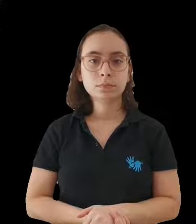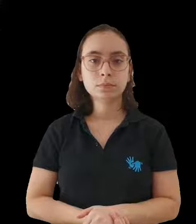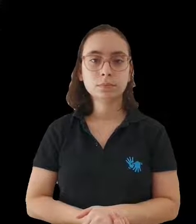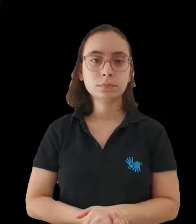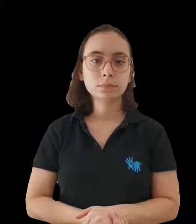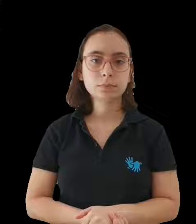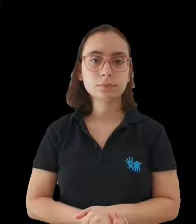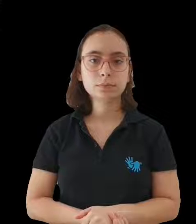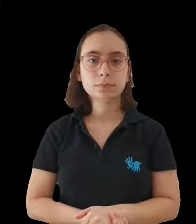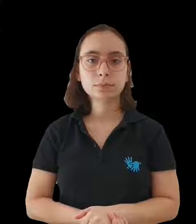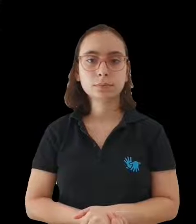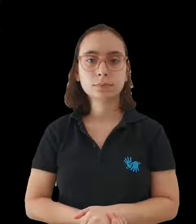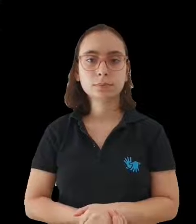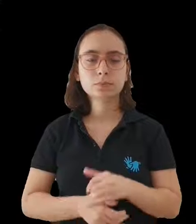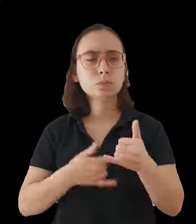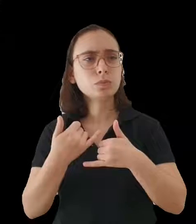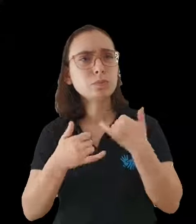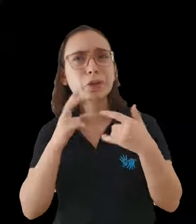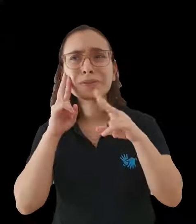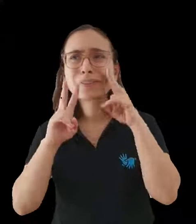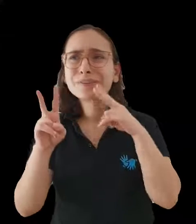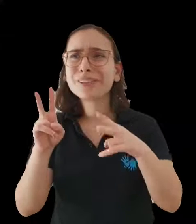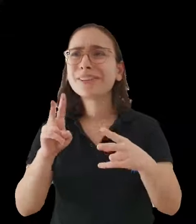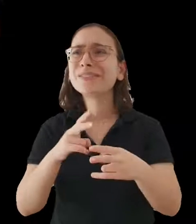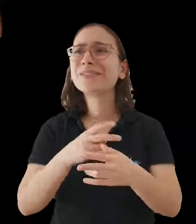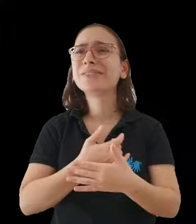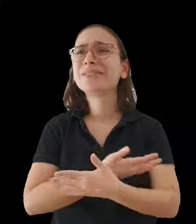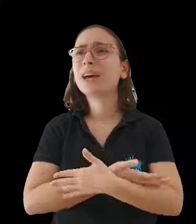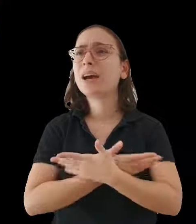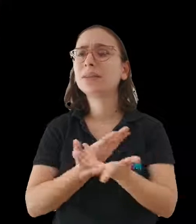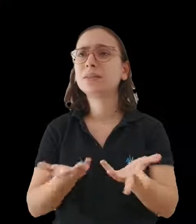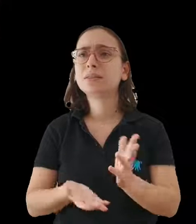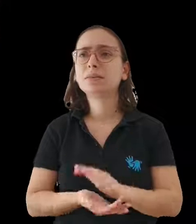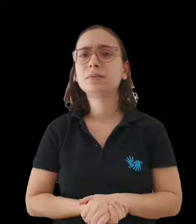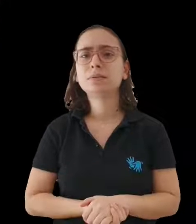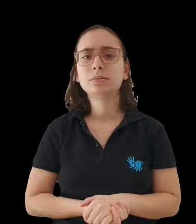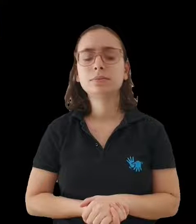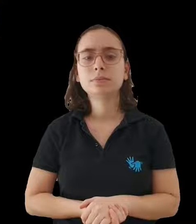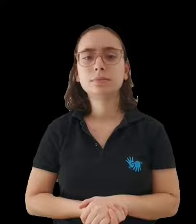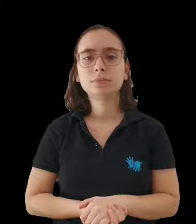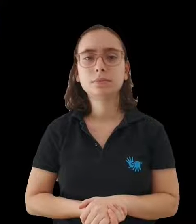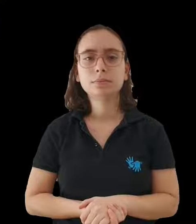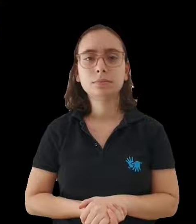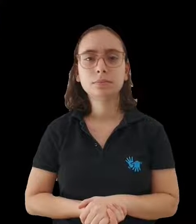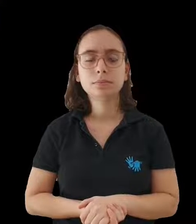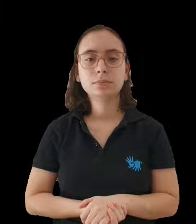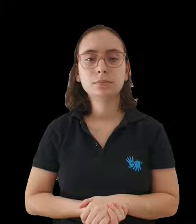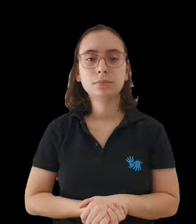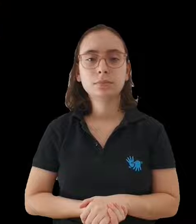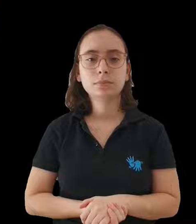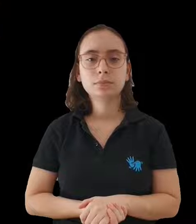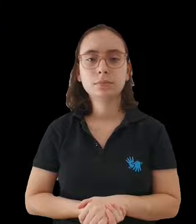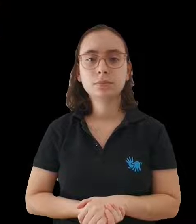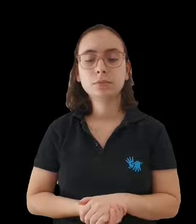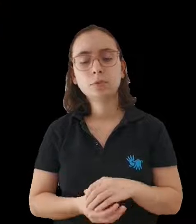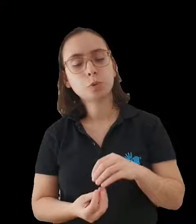meu boneco não está enxergando nada. Se eu pegar por aqui, meu boneco está caindo,